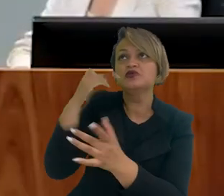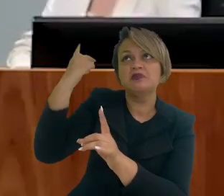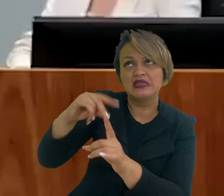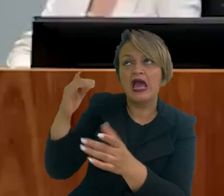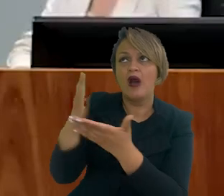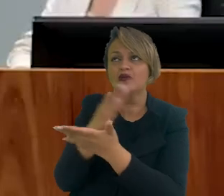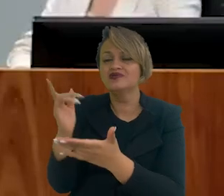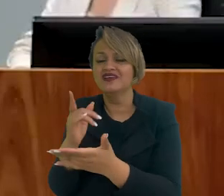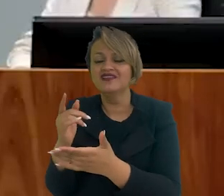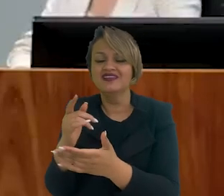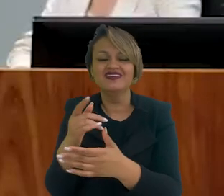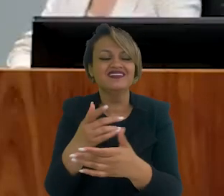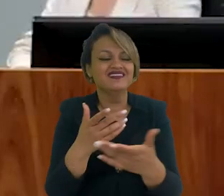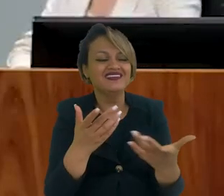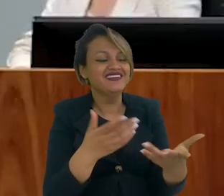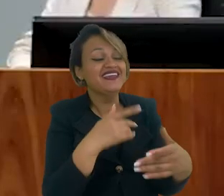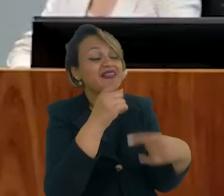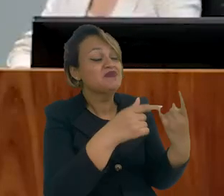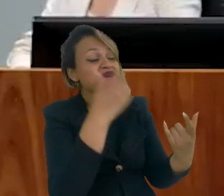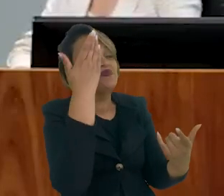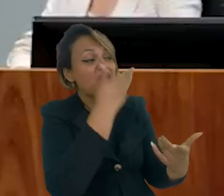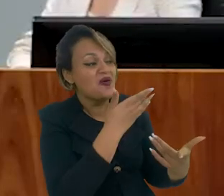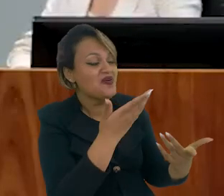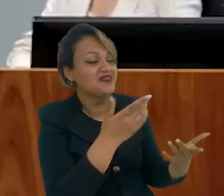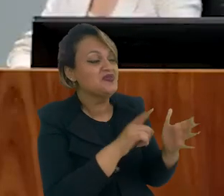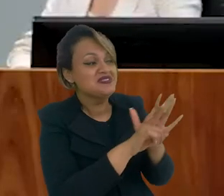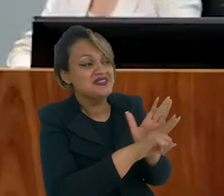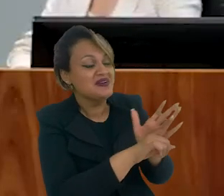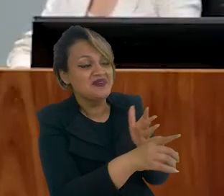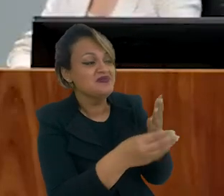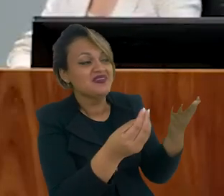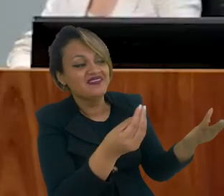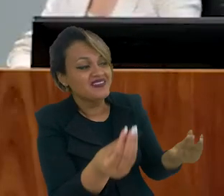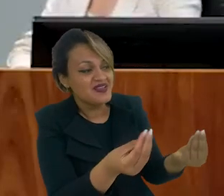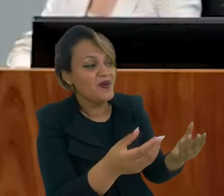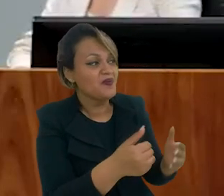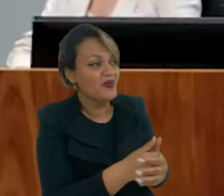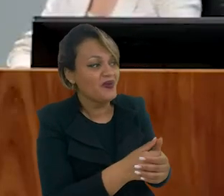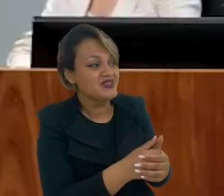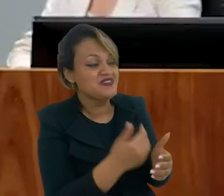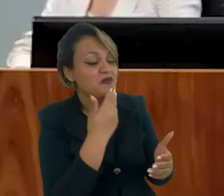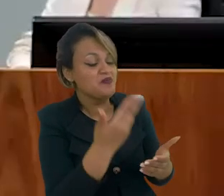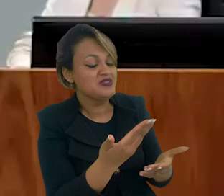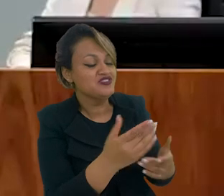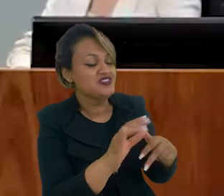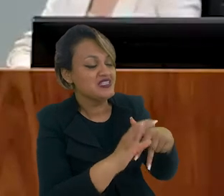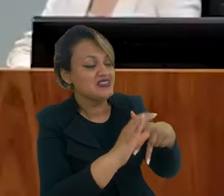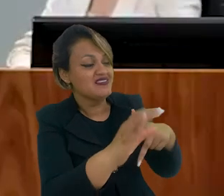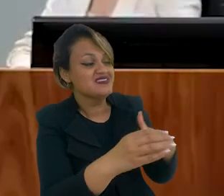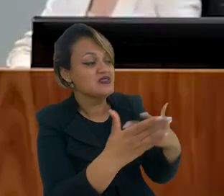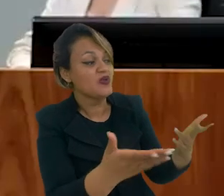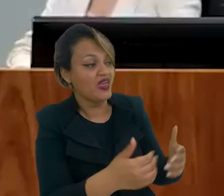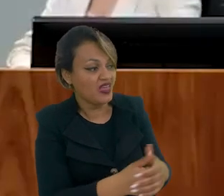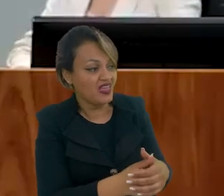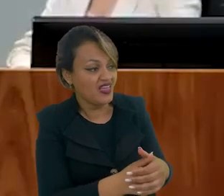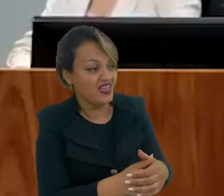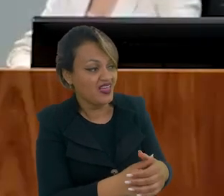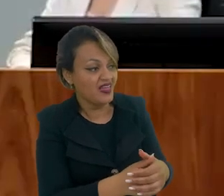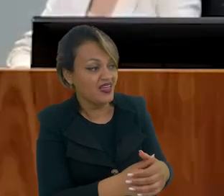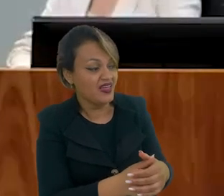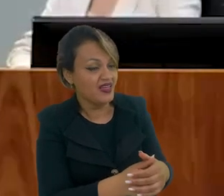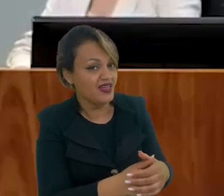sim você pode isso não pode aquilo aí como é que vai vir a prova como é que vai vir o corpo de delito